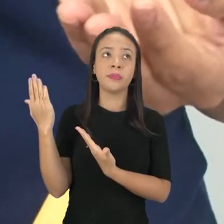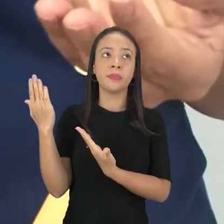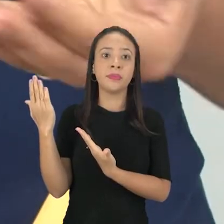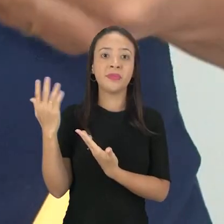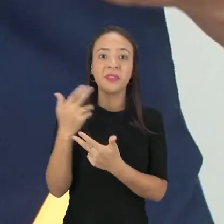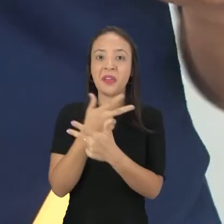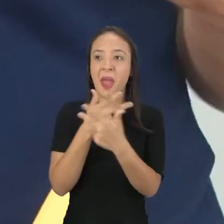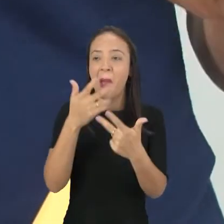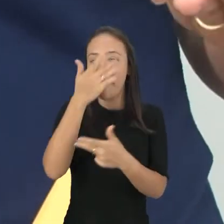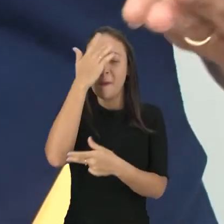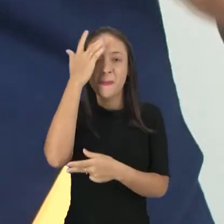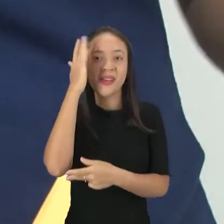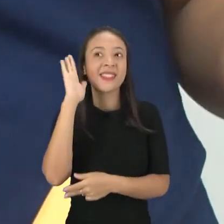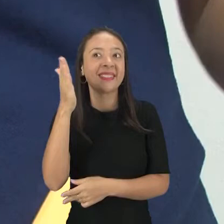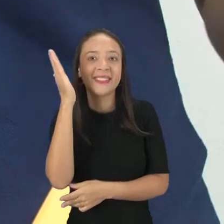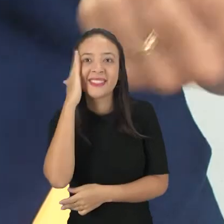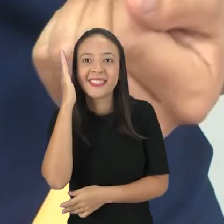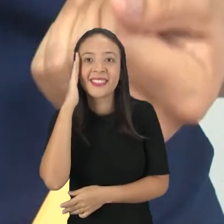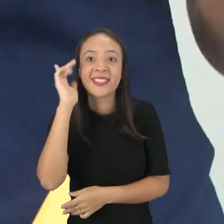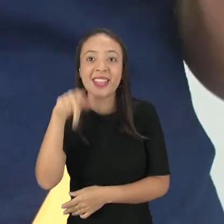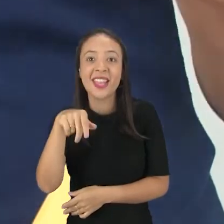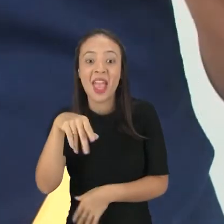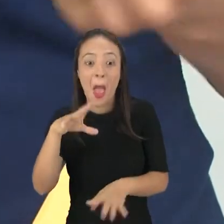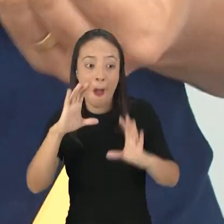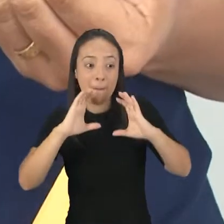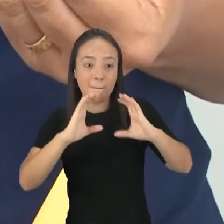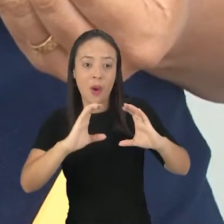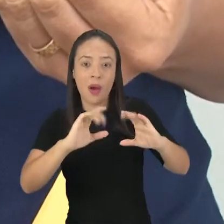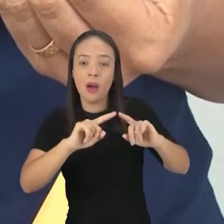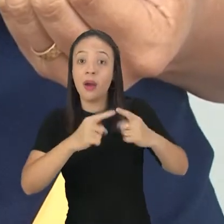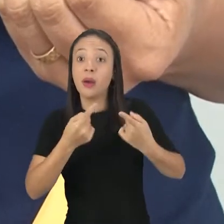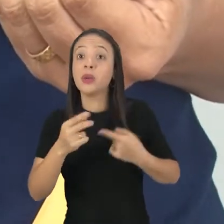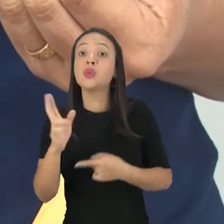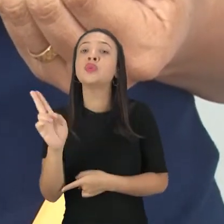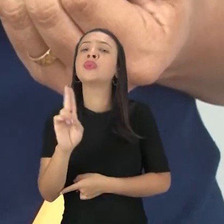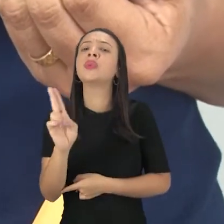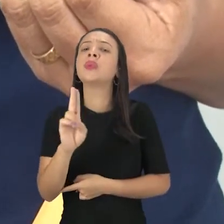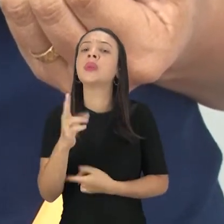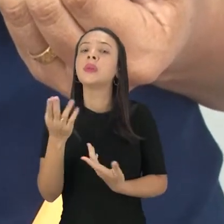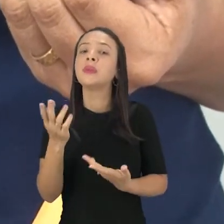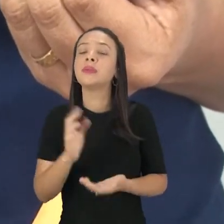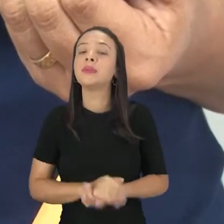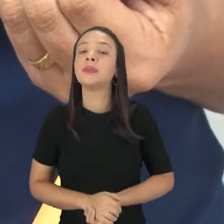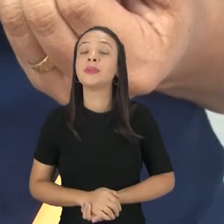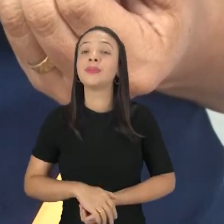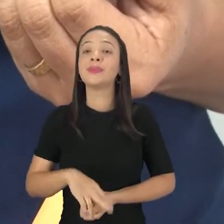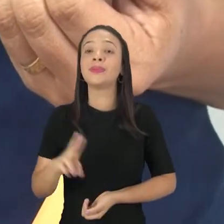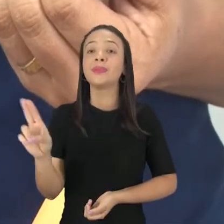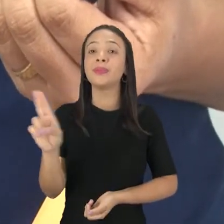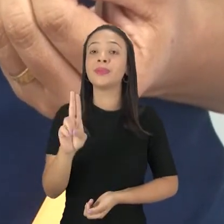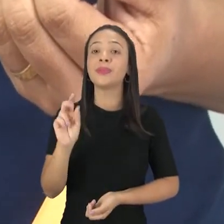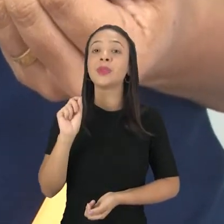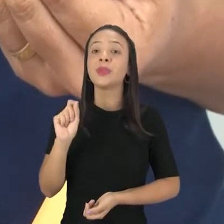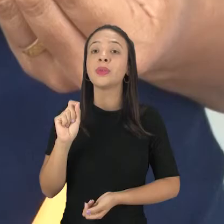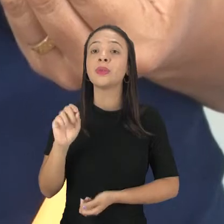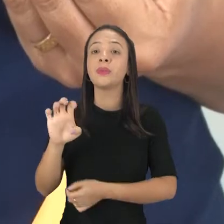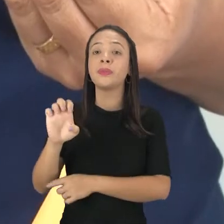muitos vão gritar aí de casa, é uma bola, mas em sólido geométrico, qual é o nome disso aqui? Esse sólido ele é chamado de